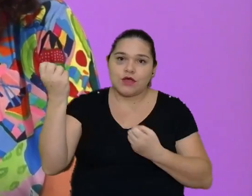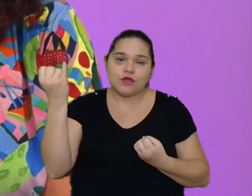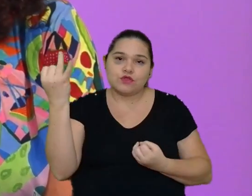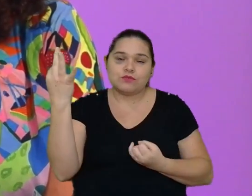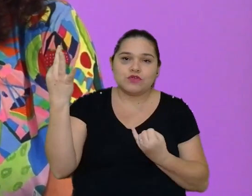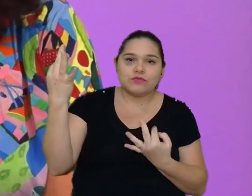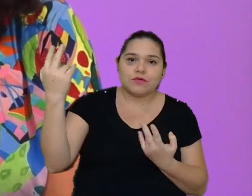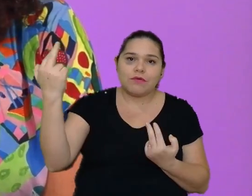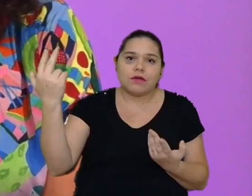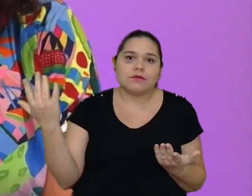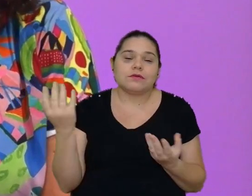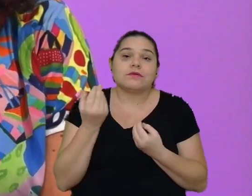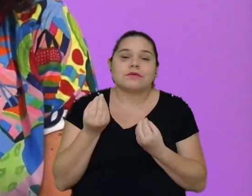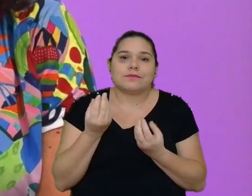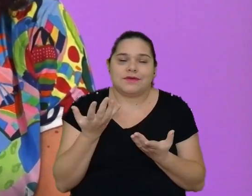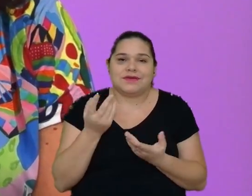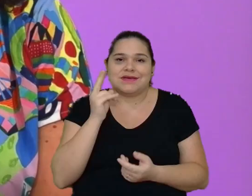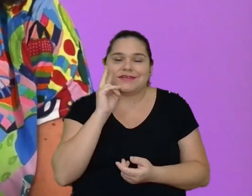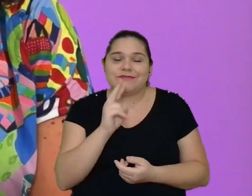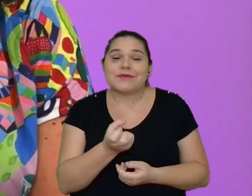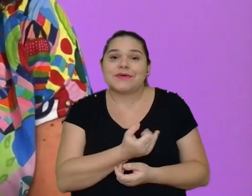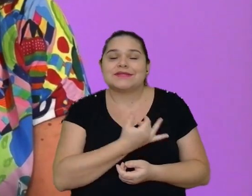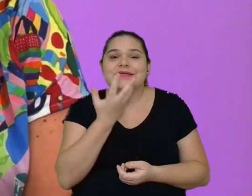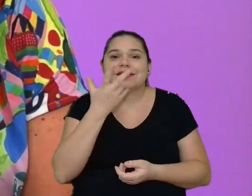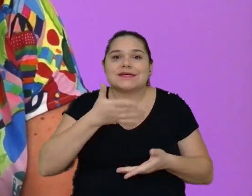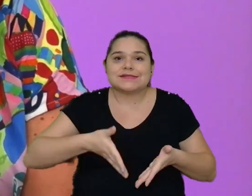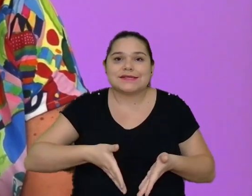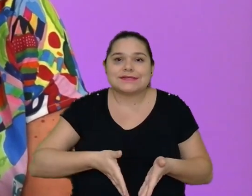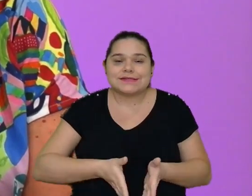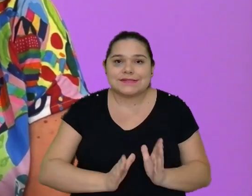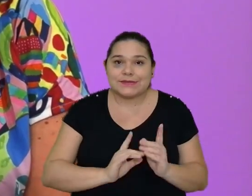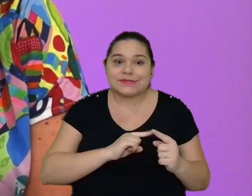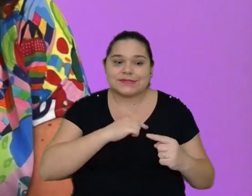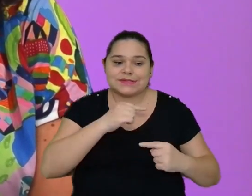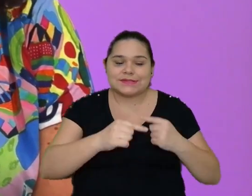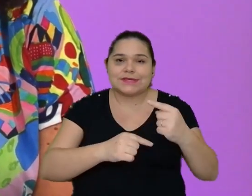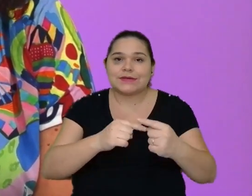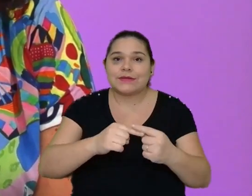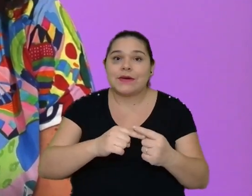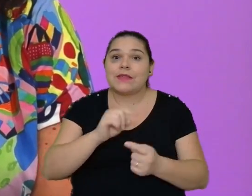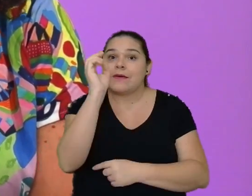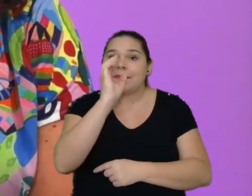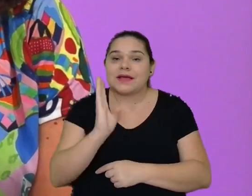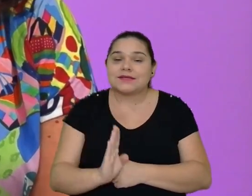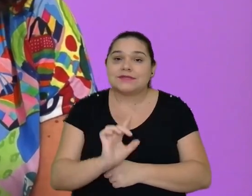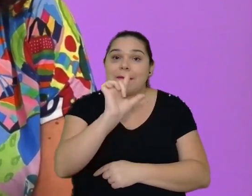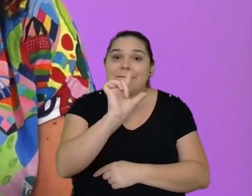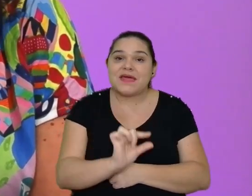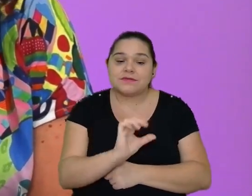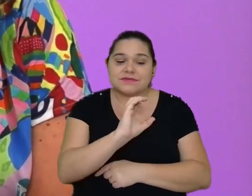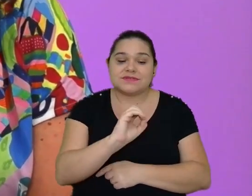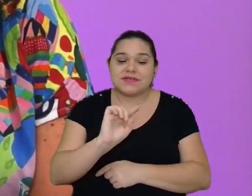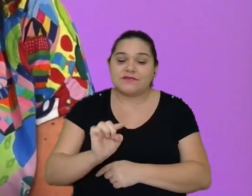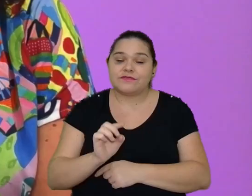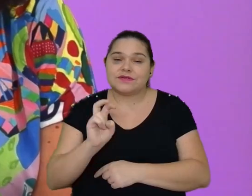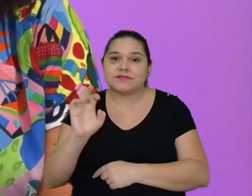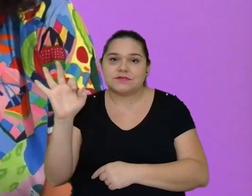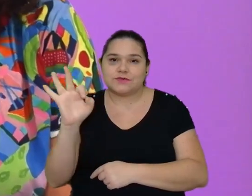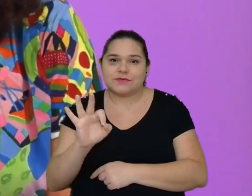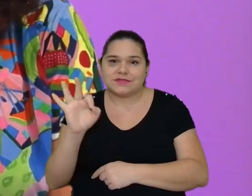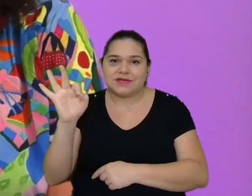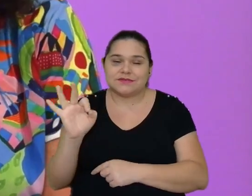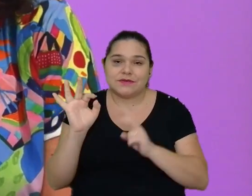de ciclo de fertilização, no Brasil é menos de 0,5%. Quando você olha para uma Dinamarca, ele é